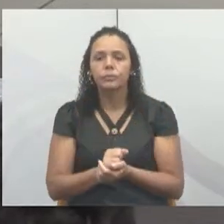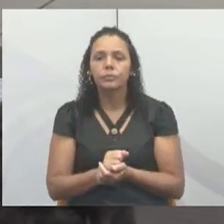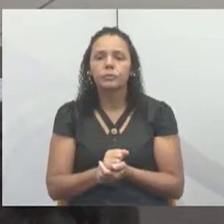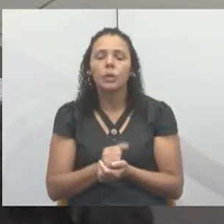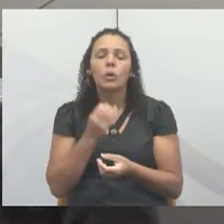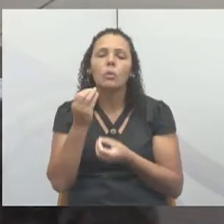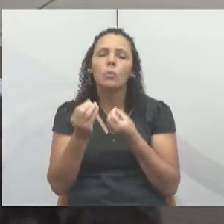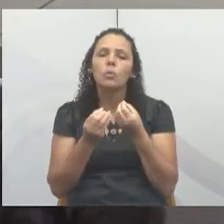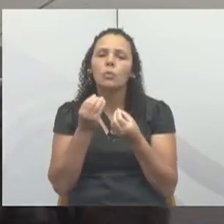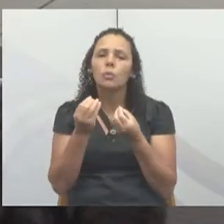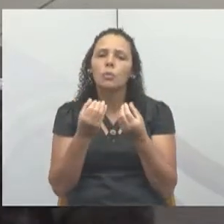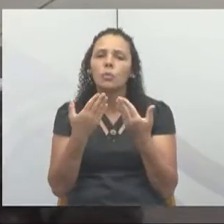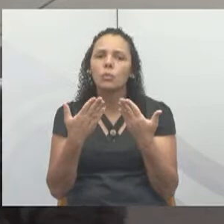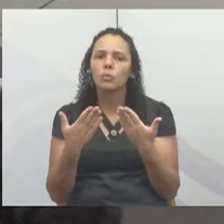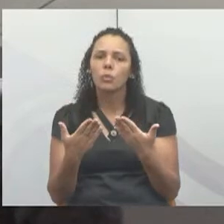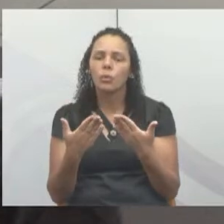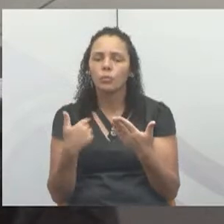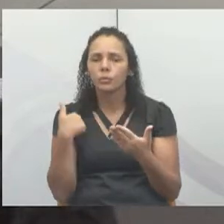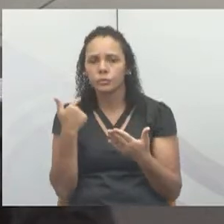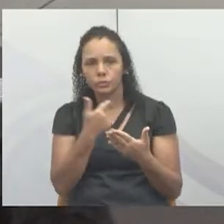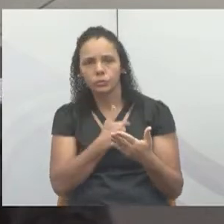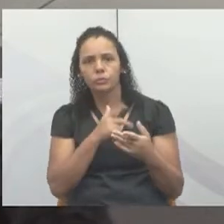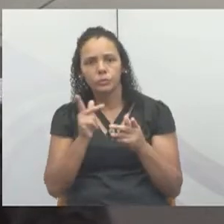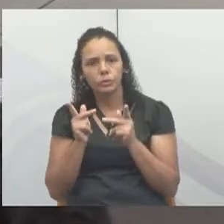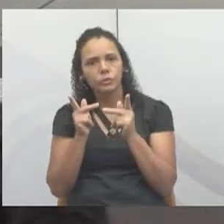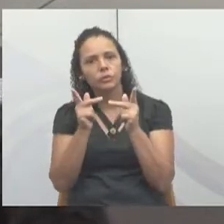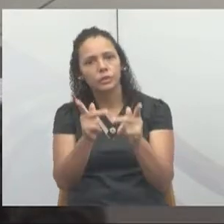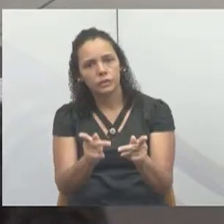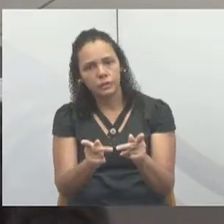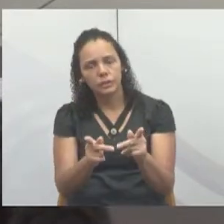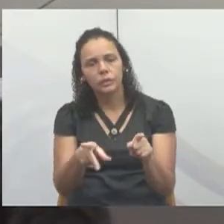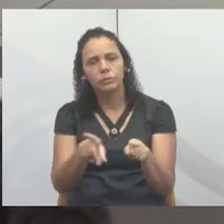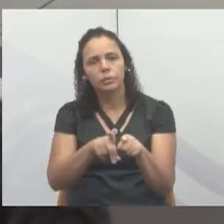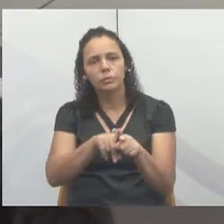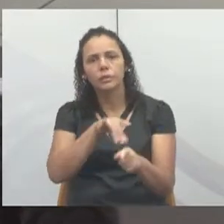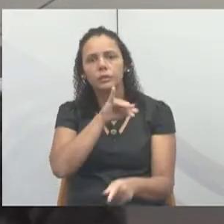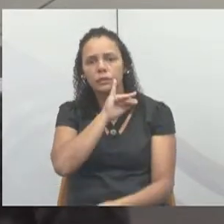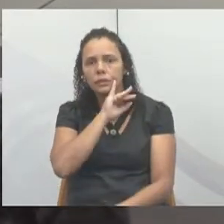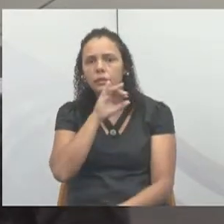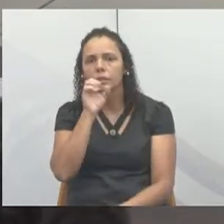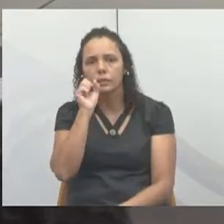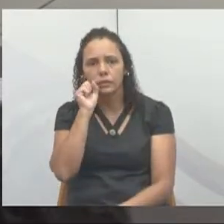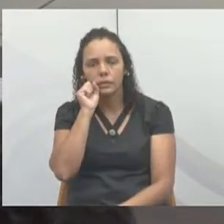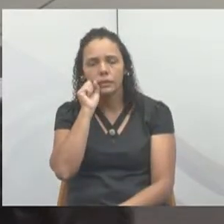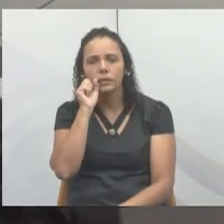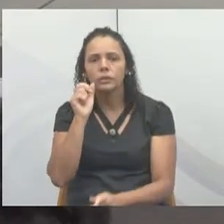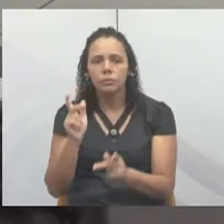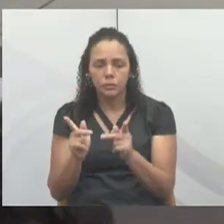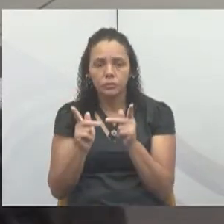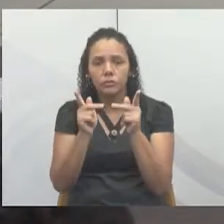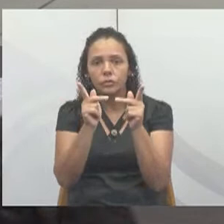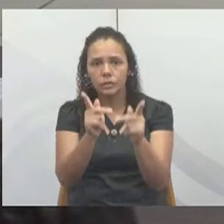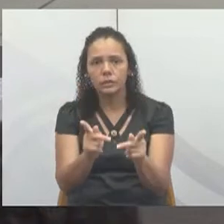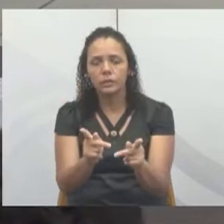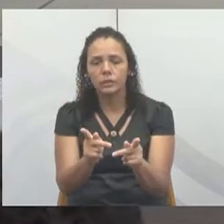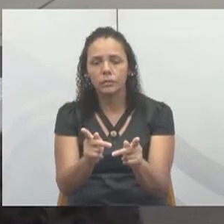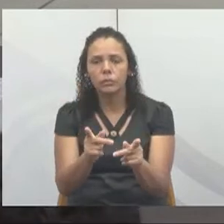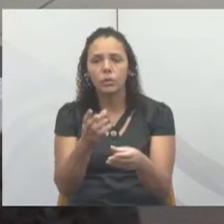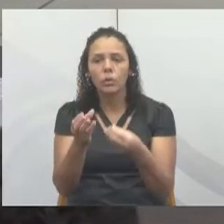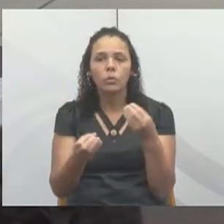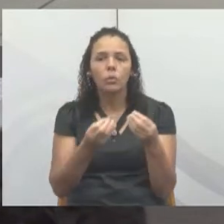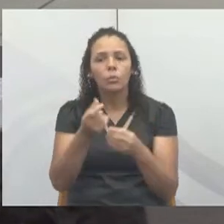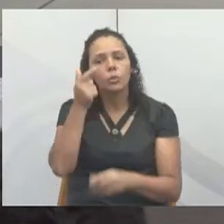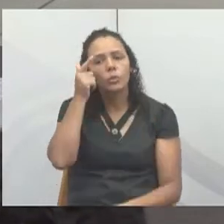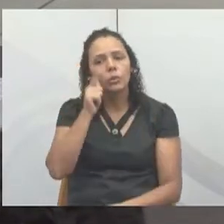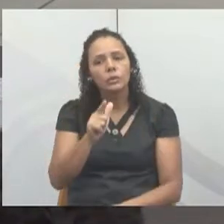pode fazer, que a gente esteve lá, o Isaías esteve lá, tivemos para ver aquele aterro da Lagoa Azul, para tirar o povo da